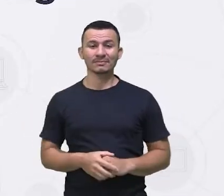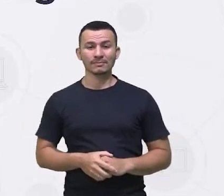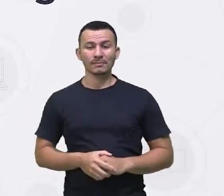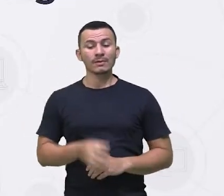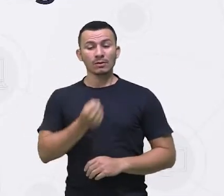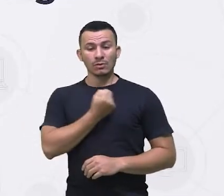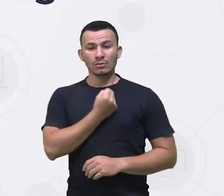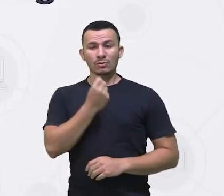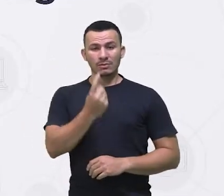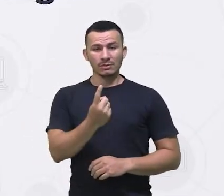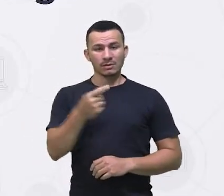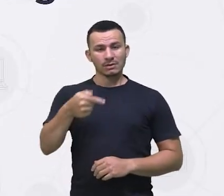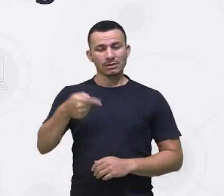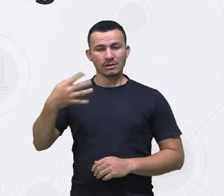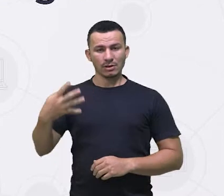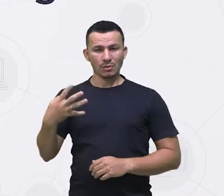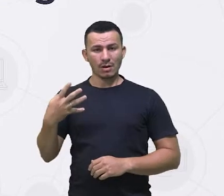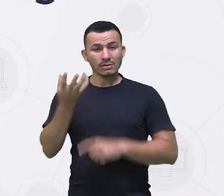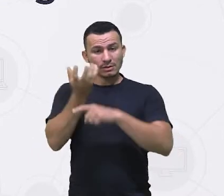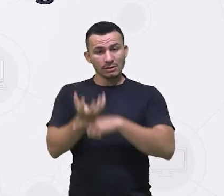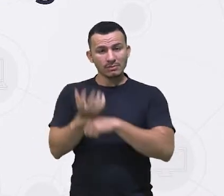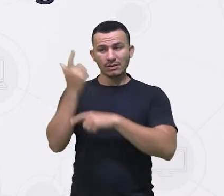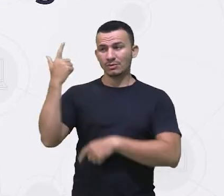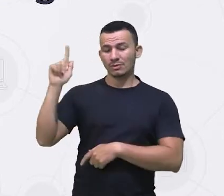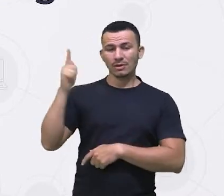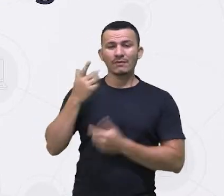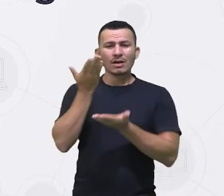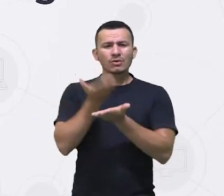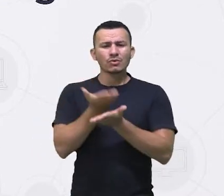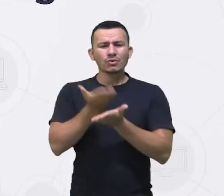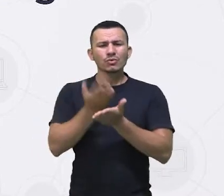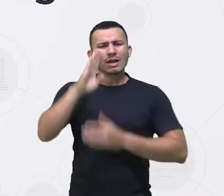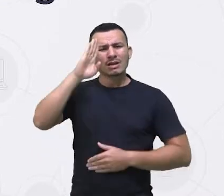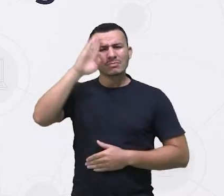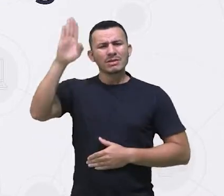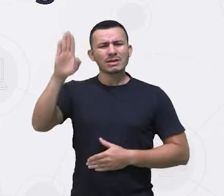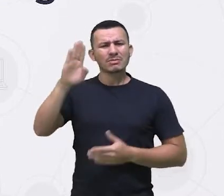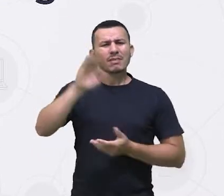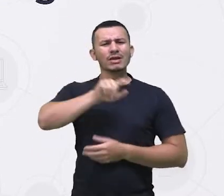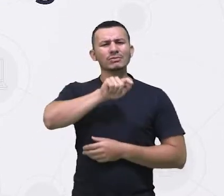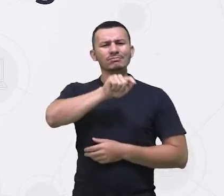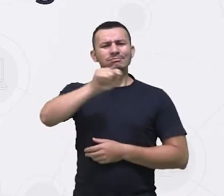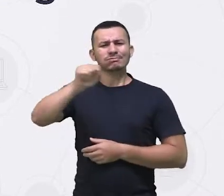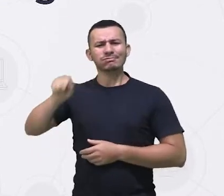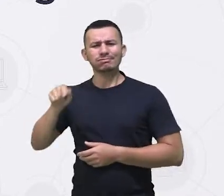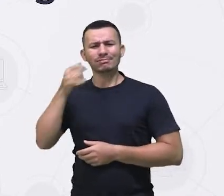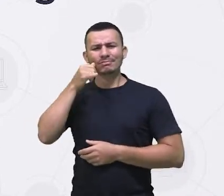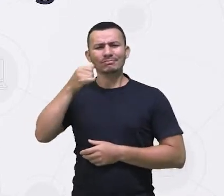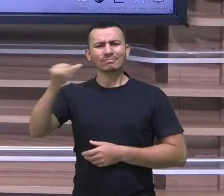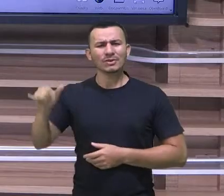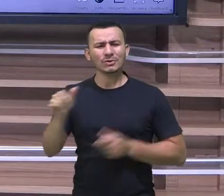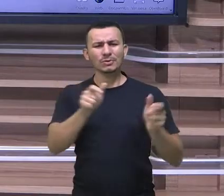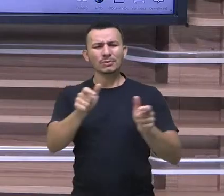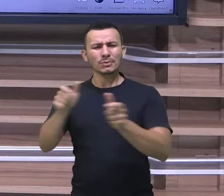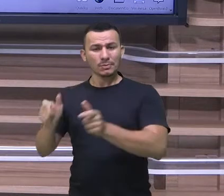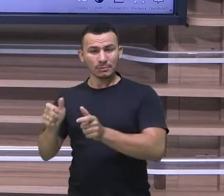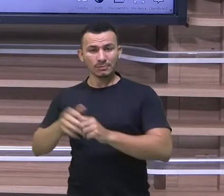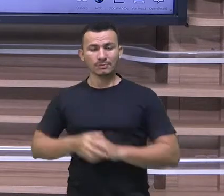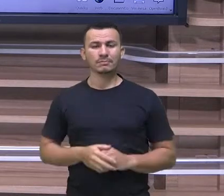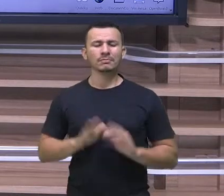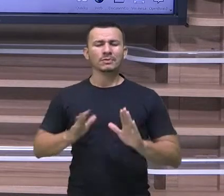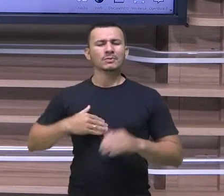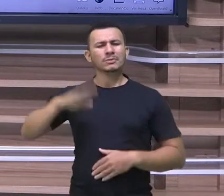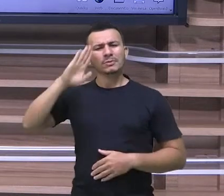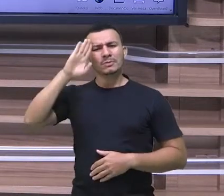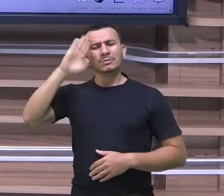número 174, Geografia, vamos estudar as principais fontes de energia. Então, quando estamos falando de